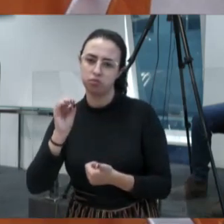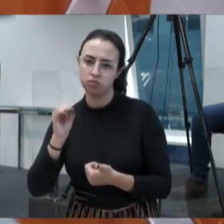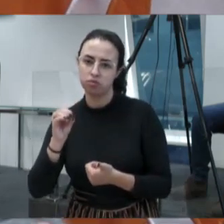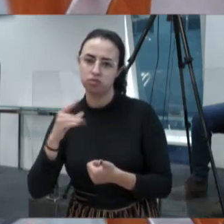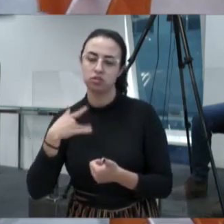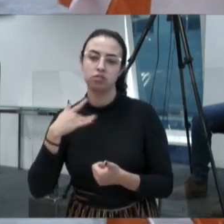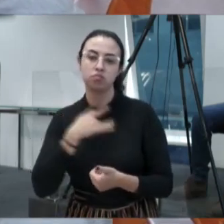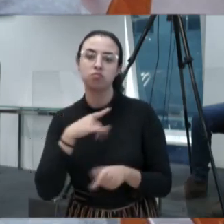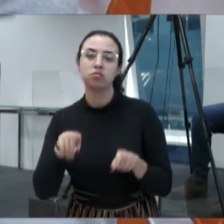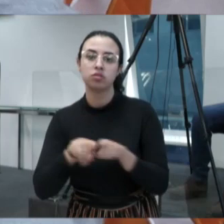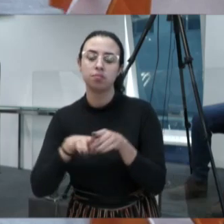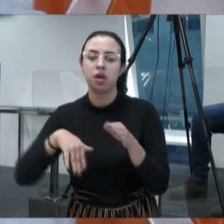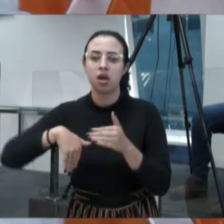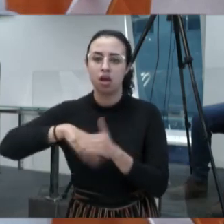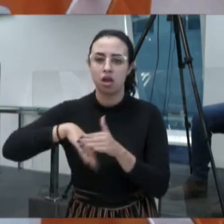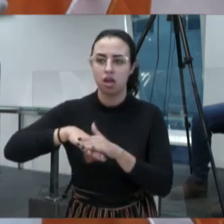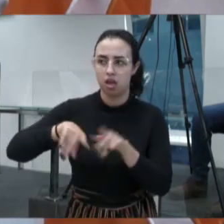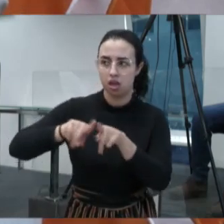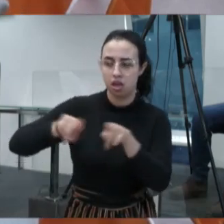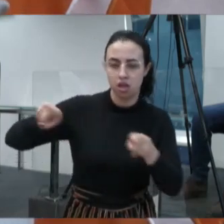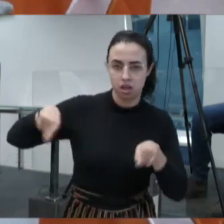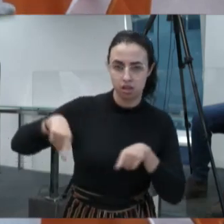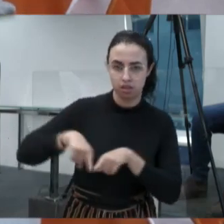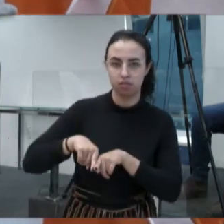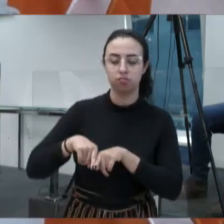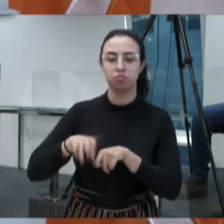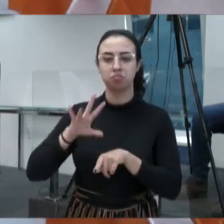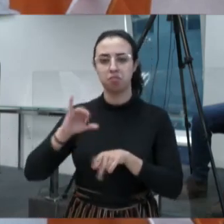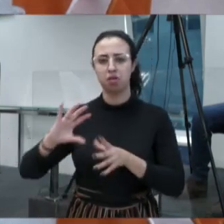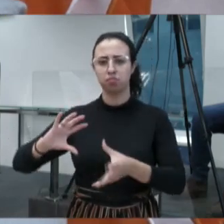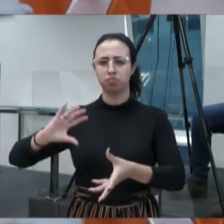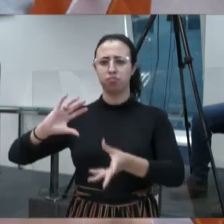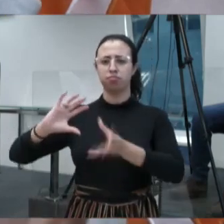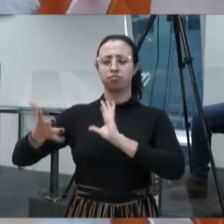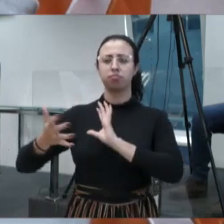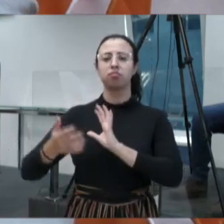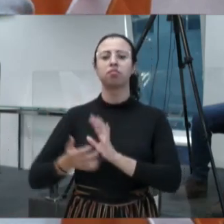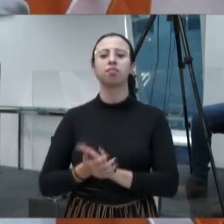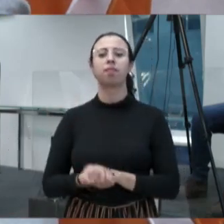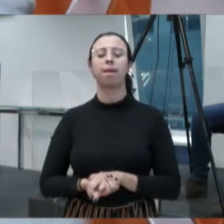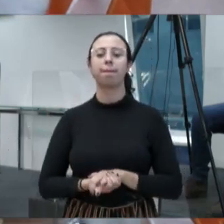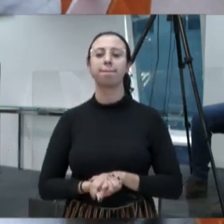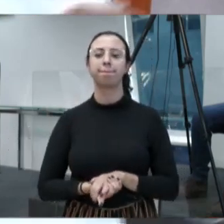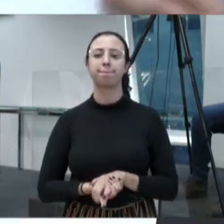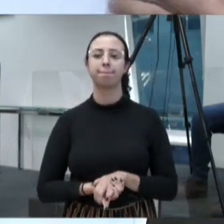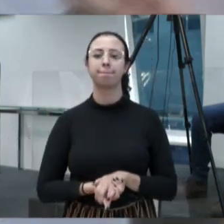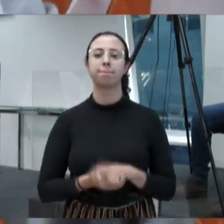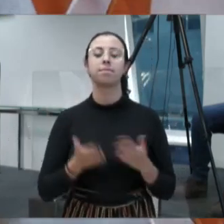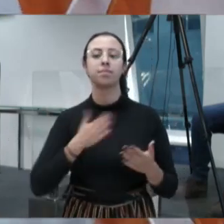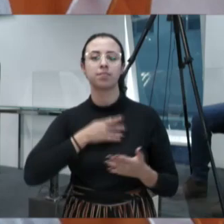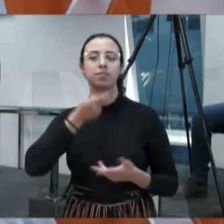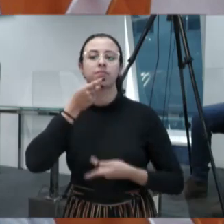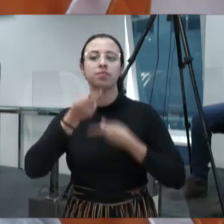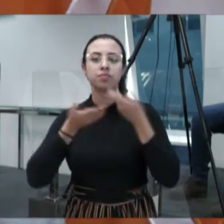campo, onde vai ser feita toda uma revitalização em parceria com a Paula's Beer e outros parceiros também. São essas